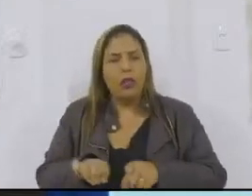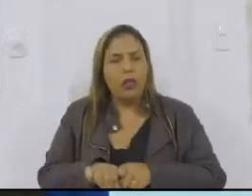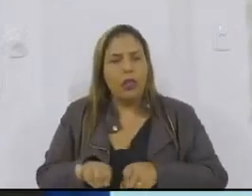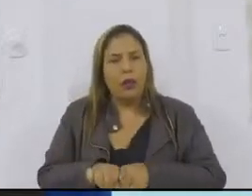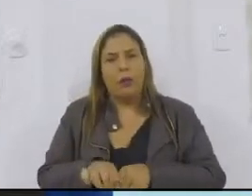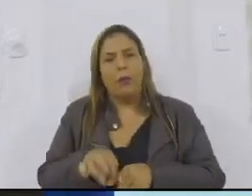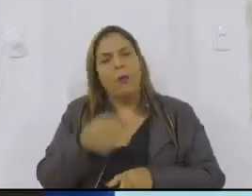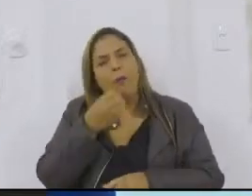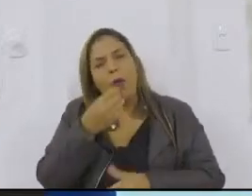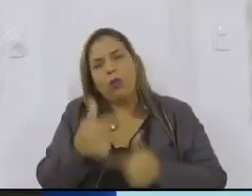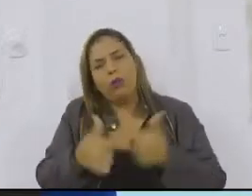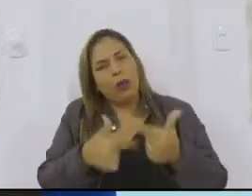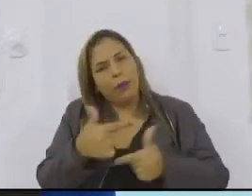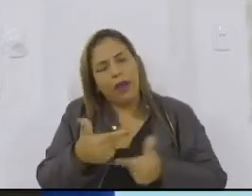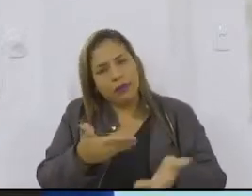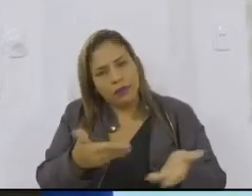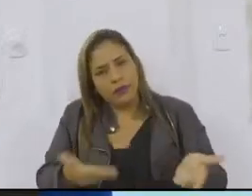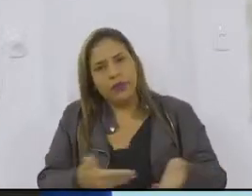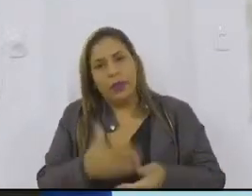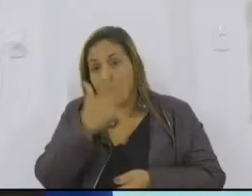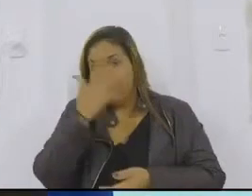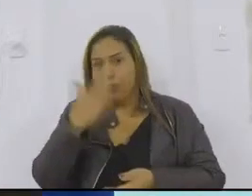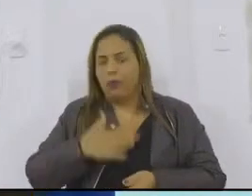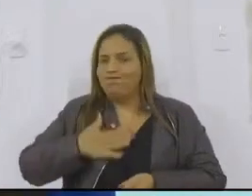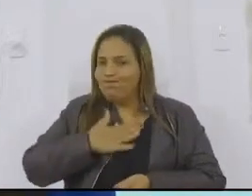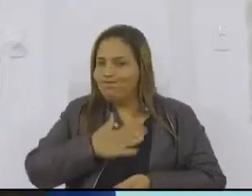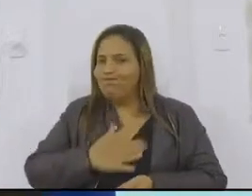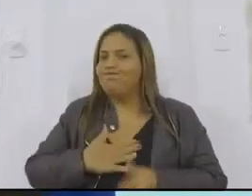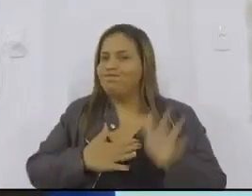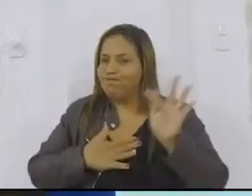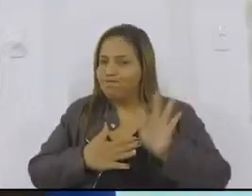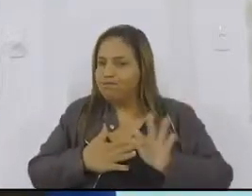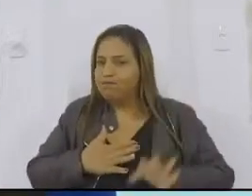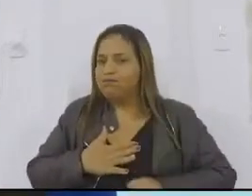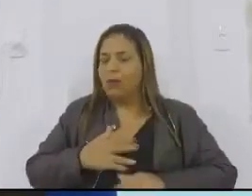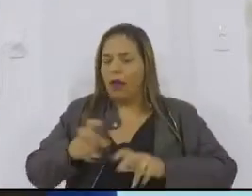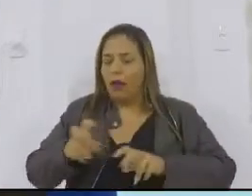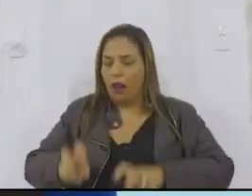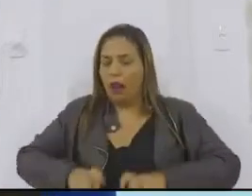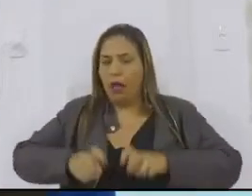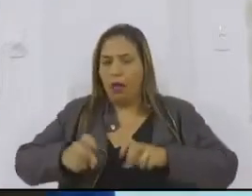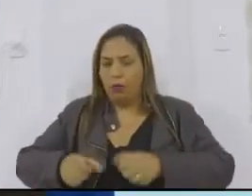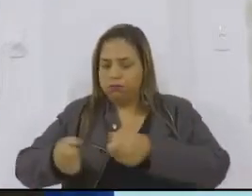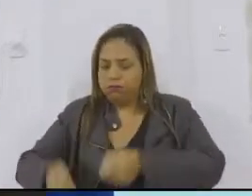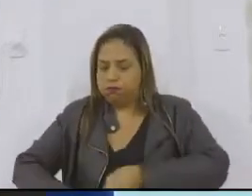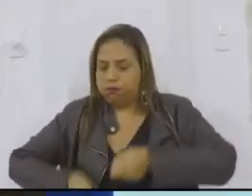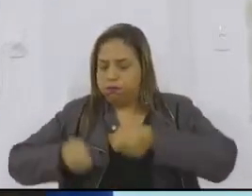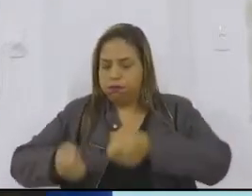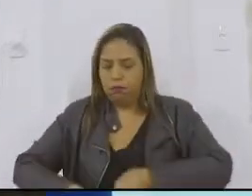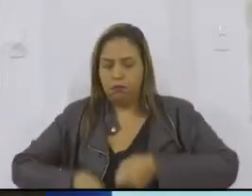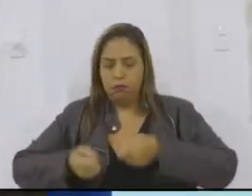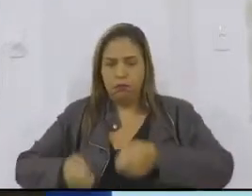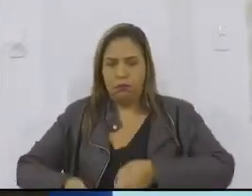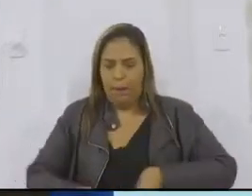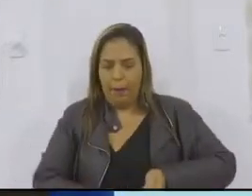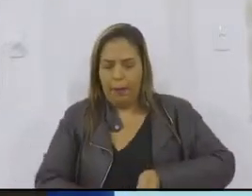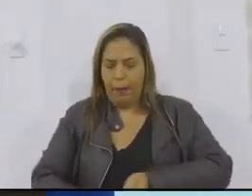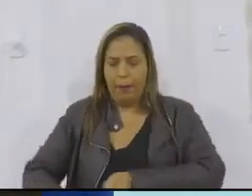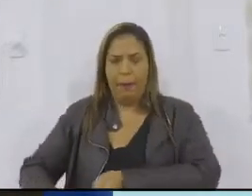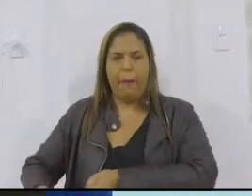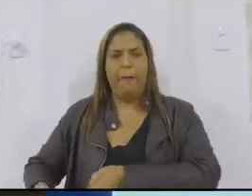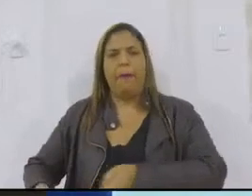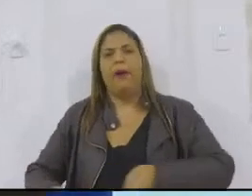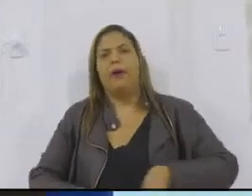muito bom o serviço aí, o pessoal está gostando. Pessoal da Roçada, o pessoal da Capina, está de parabéns aí. E